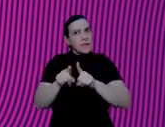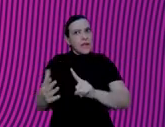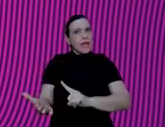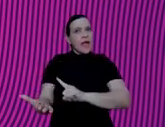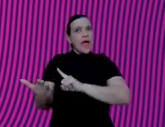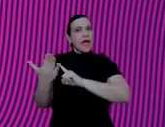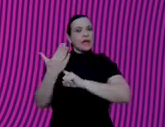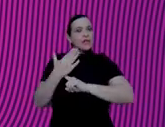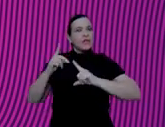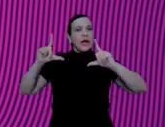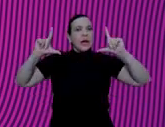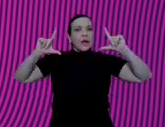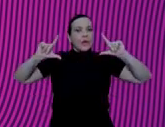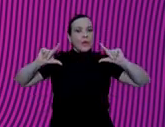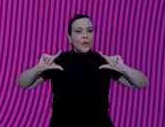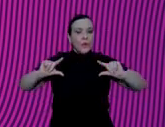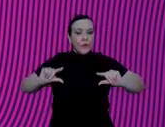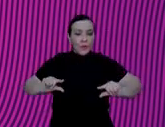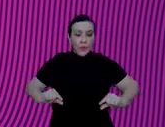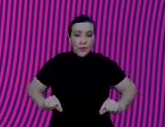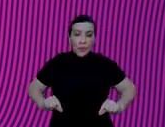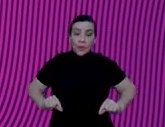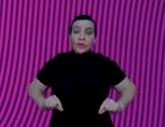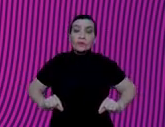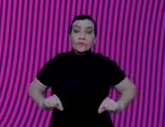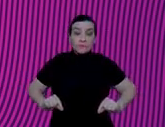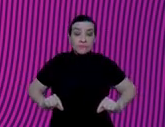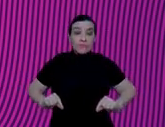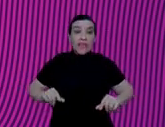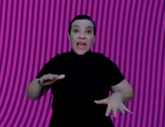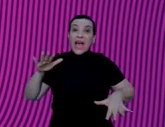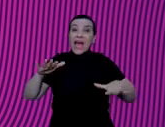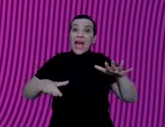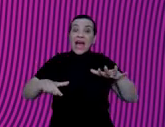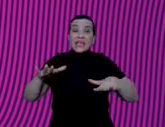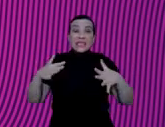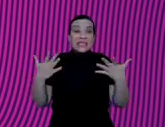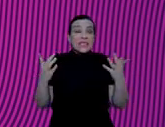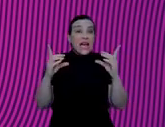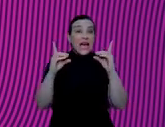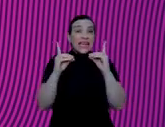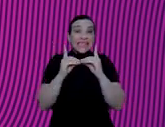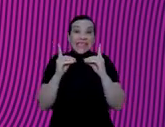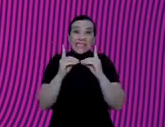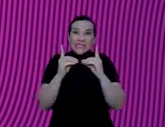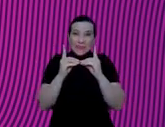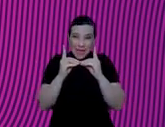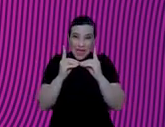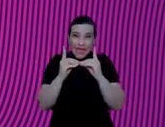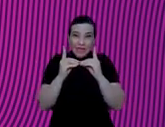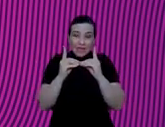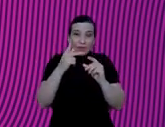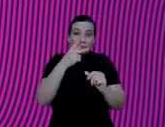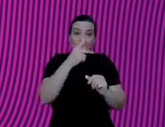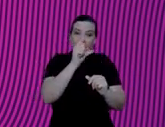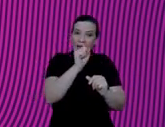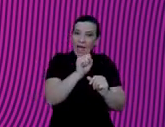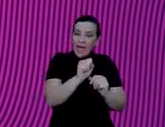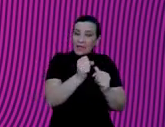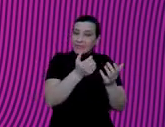são transparentes no atendimento da emergência. Nem sempre os médicos de emergência